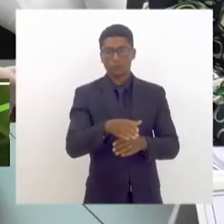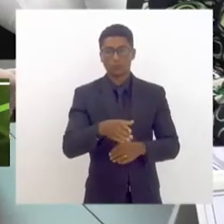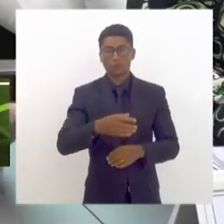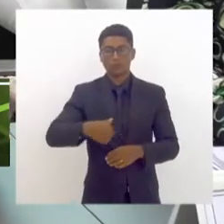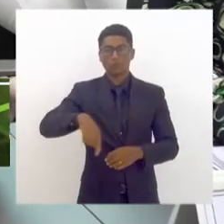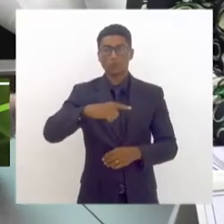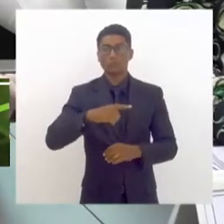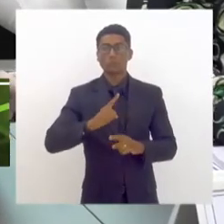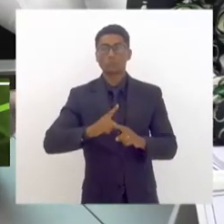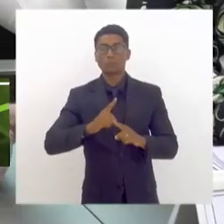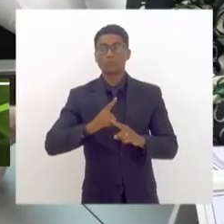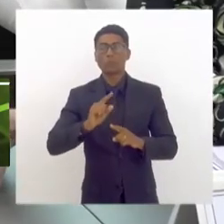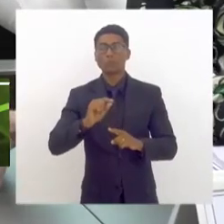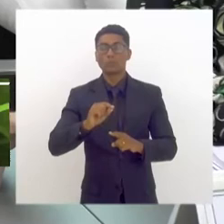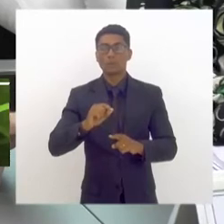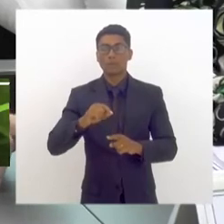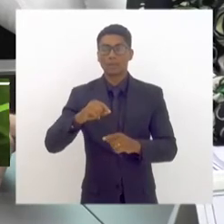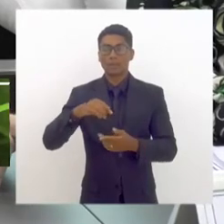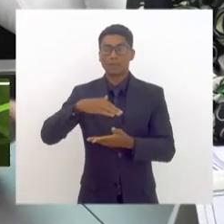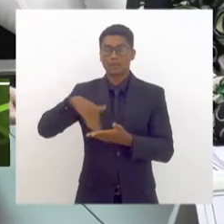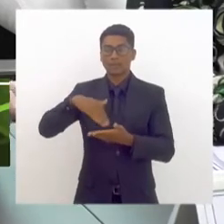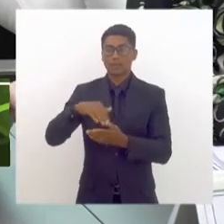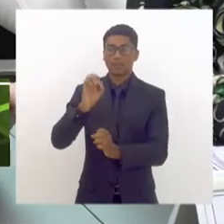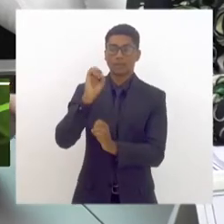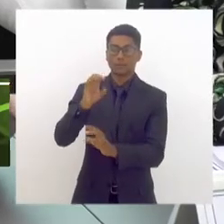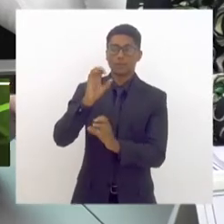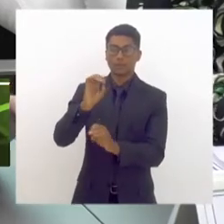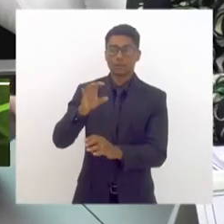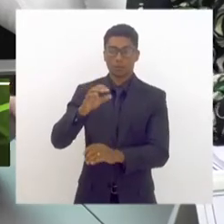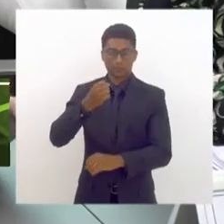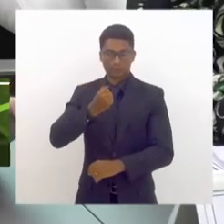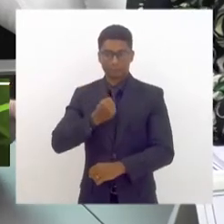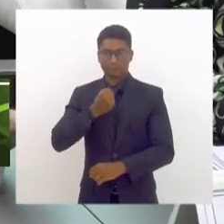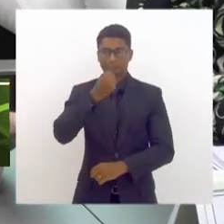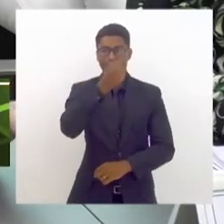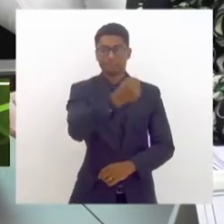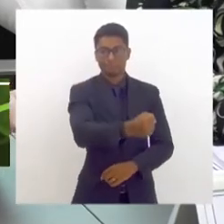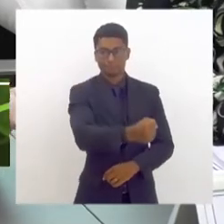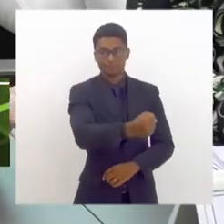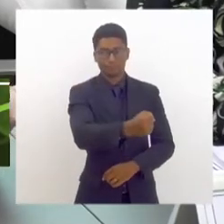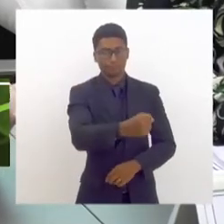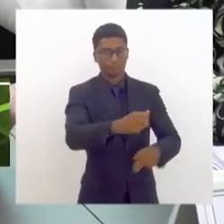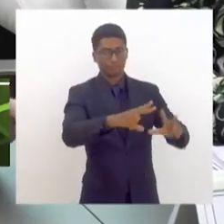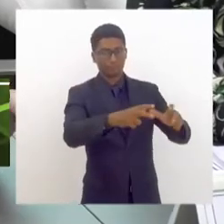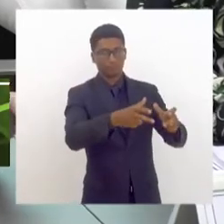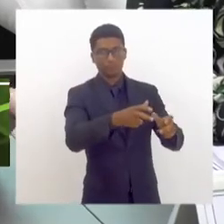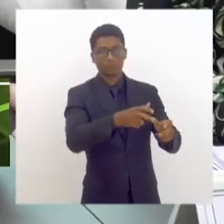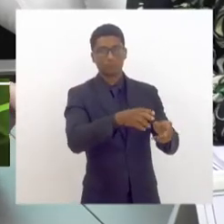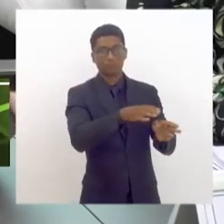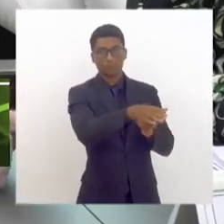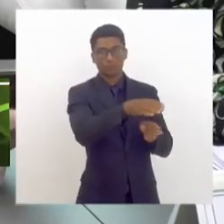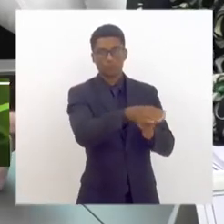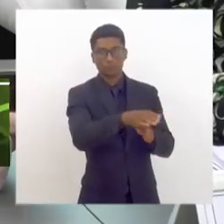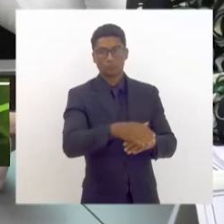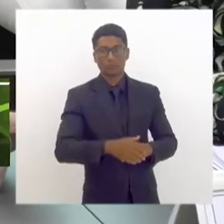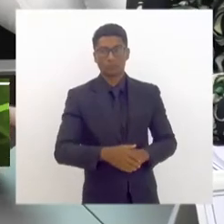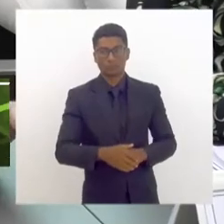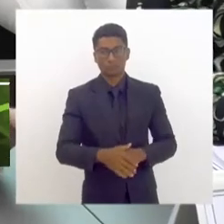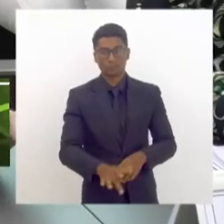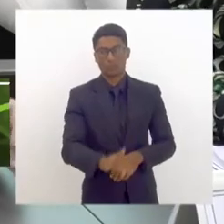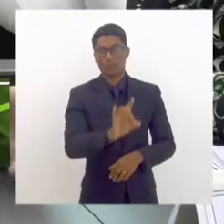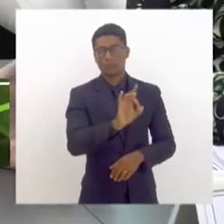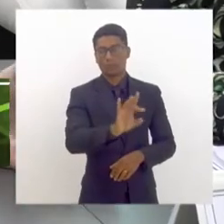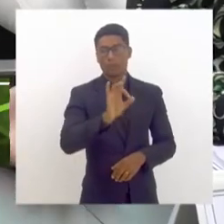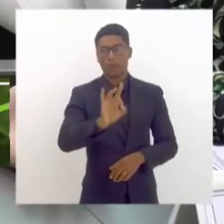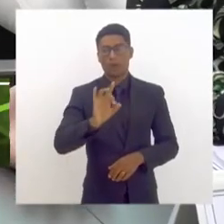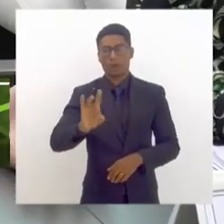da Secretaria de Estado de Educação. É uma cessão. Tá? É uma cessão por processos individuais, não